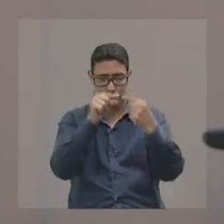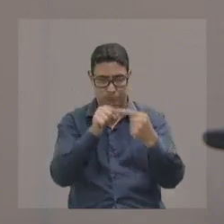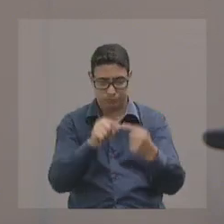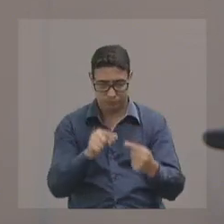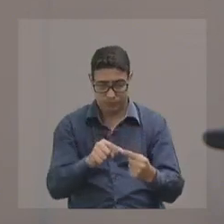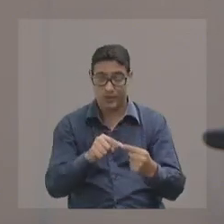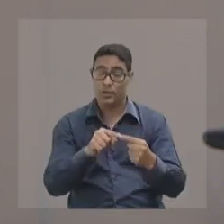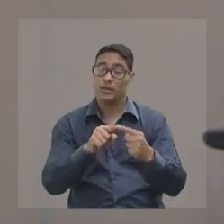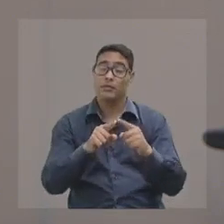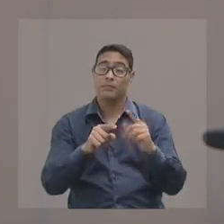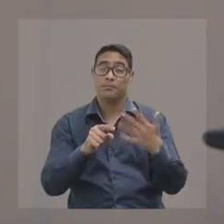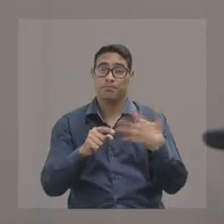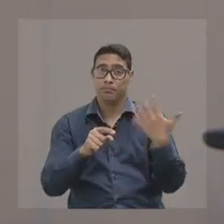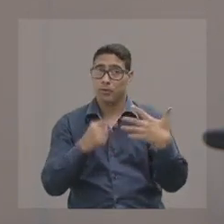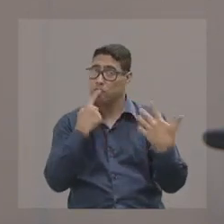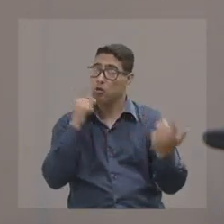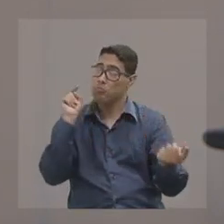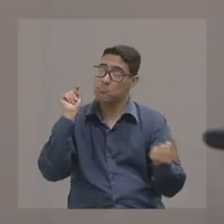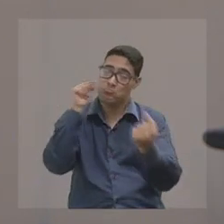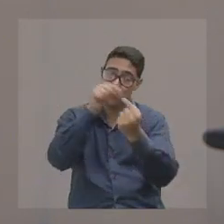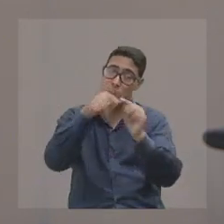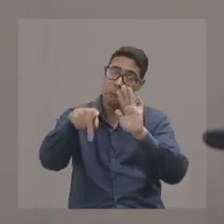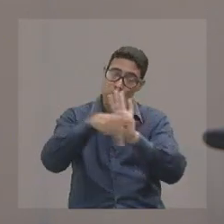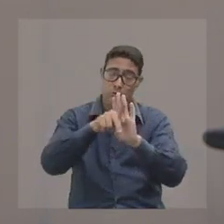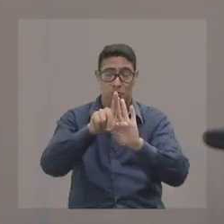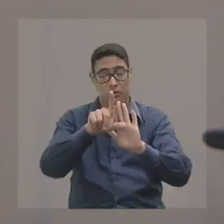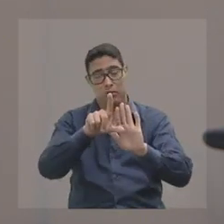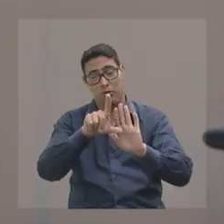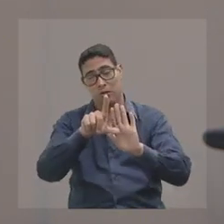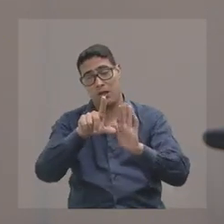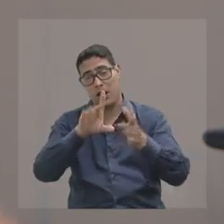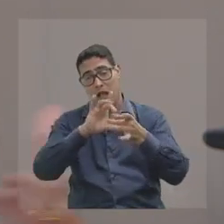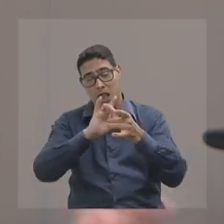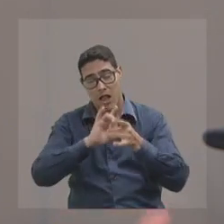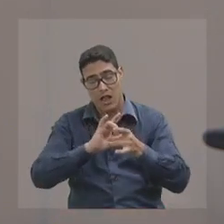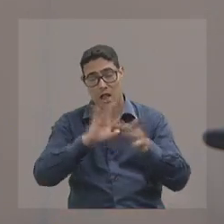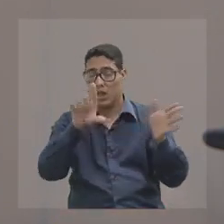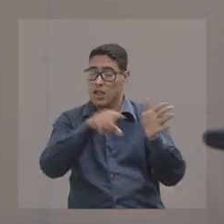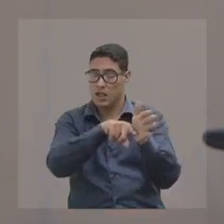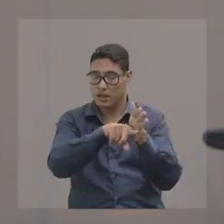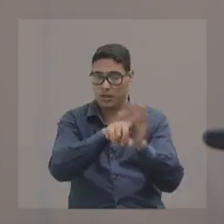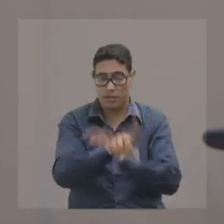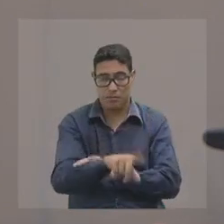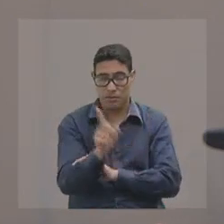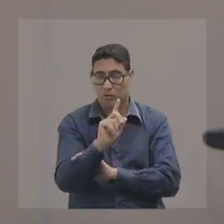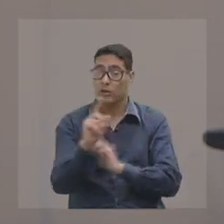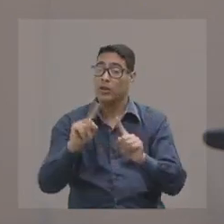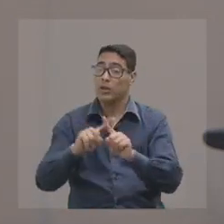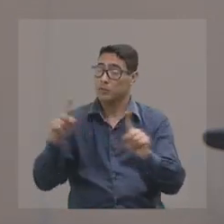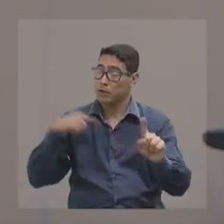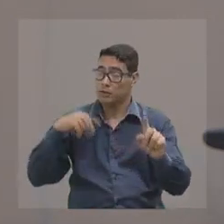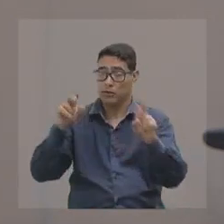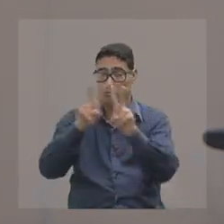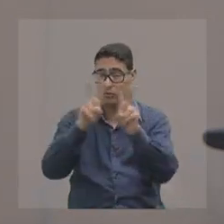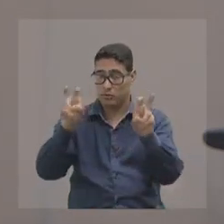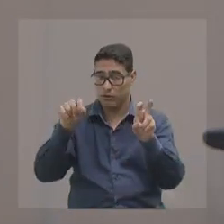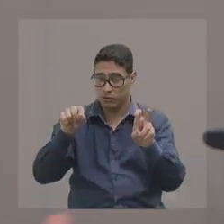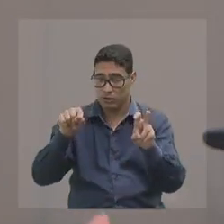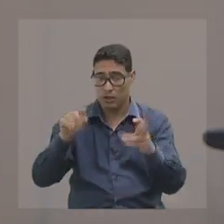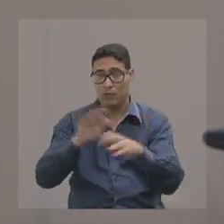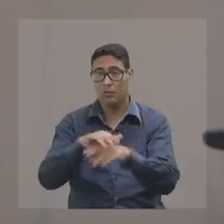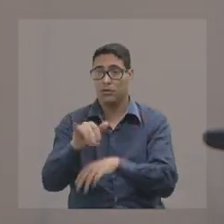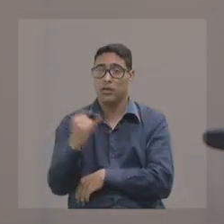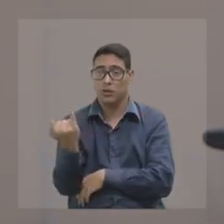de fato objeto do licenciamento de análise de impacto ambiental mas são temas importantes